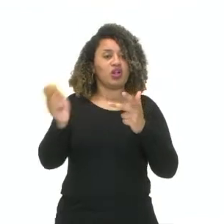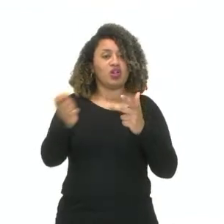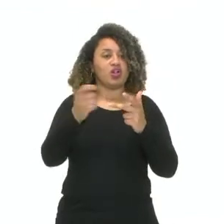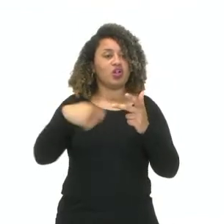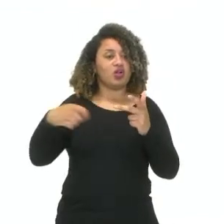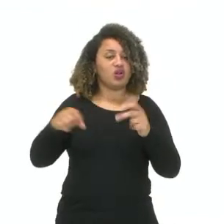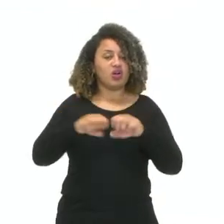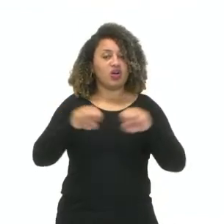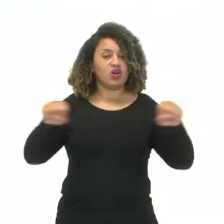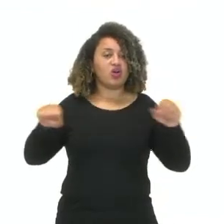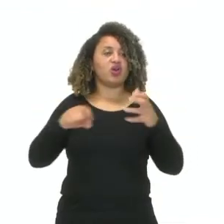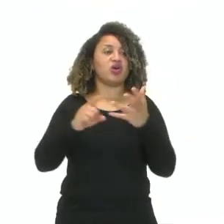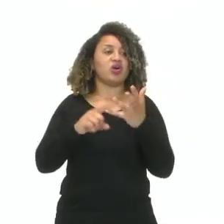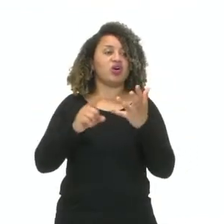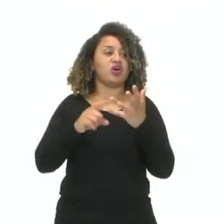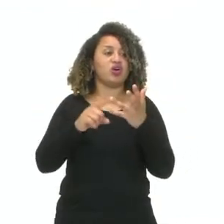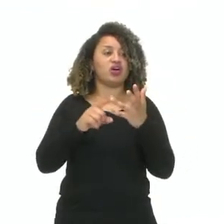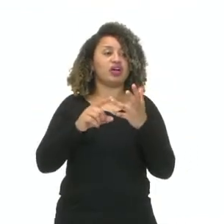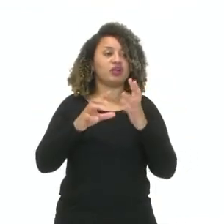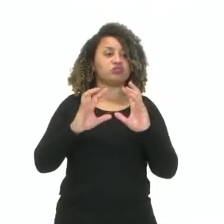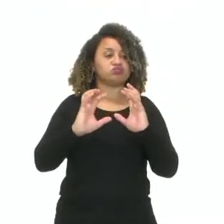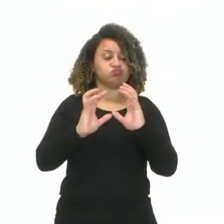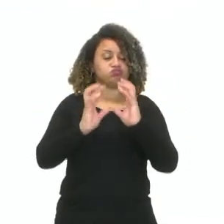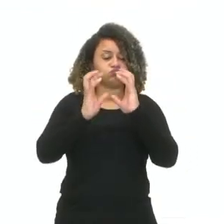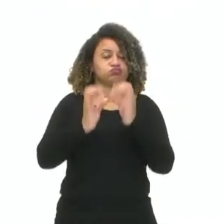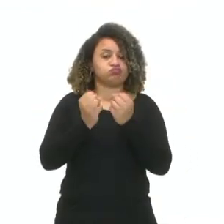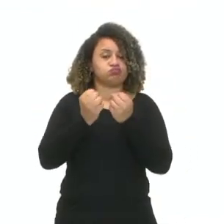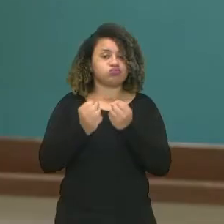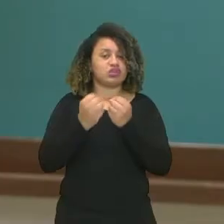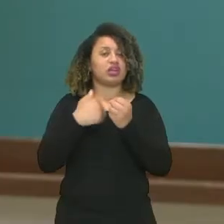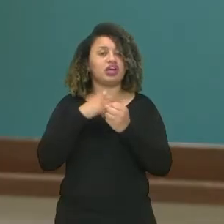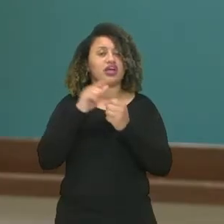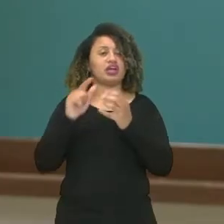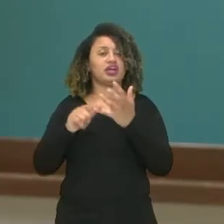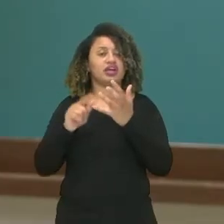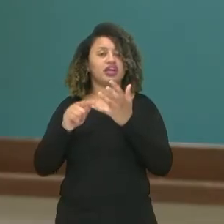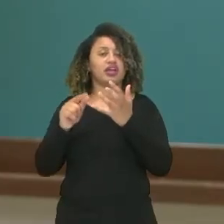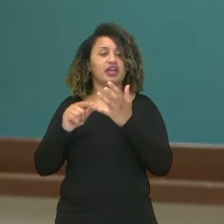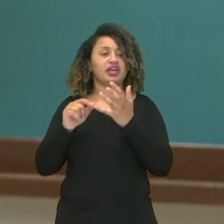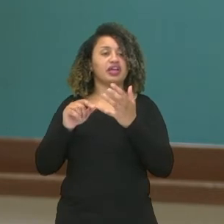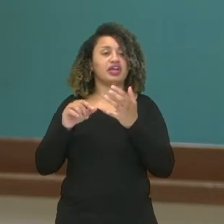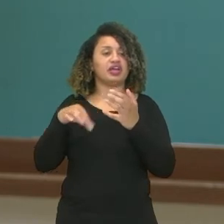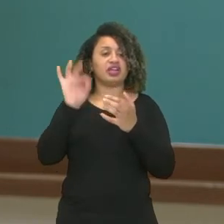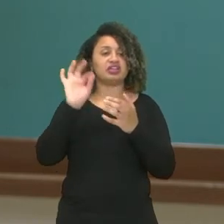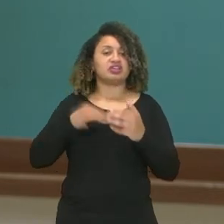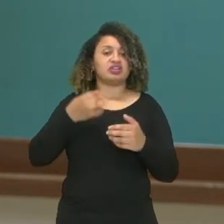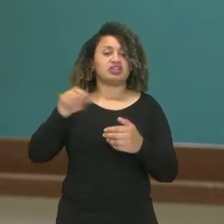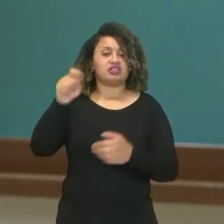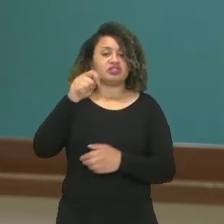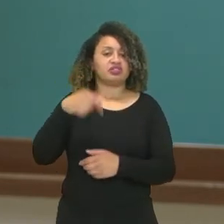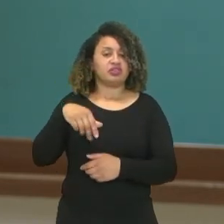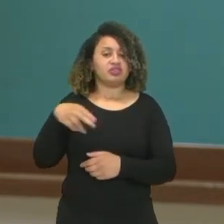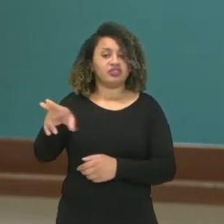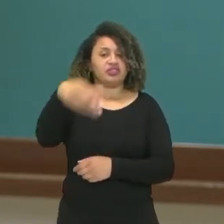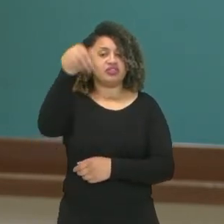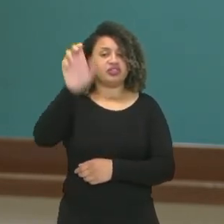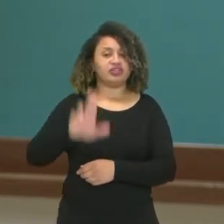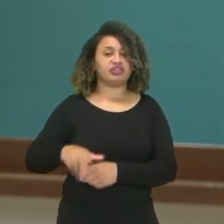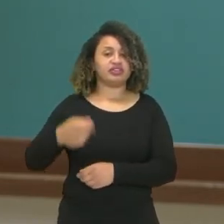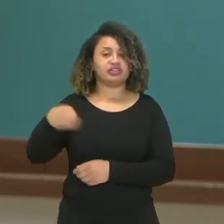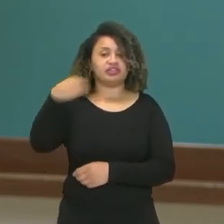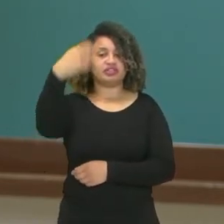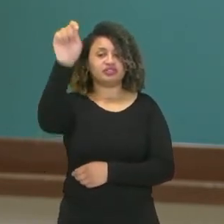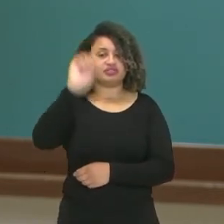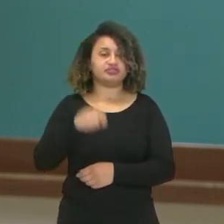fita, tá? Professor, o que que é o que aqui? Então vamos lá. Aqui a gente tem o arco, né?